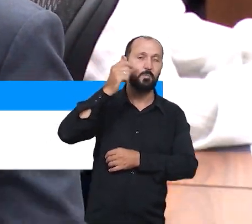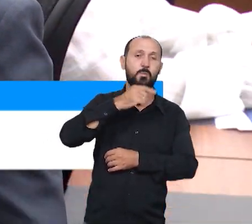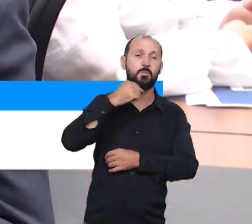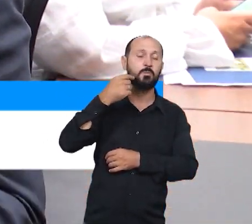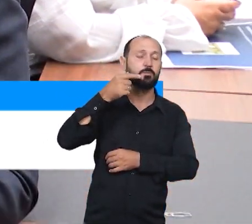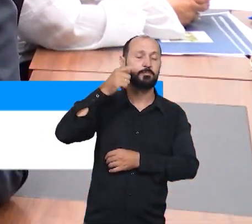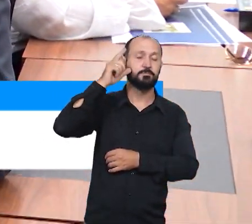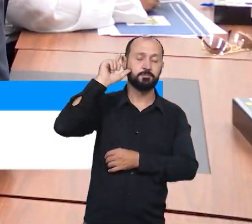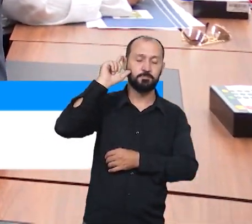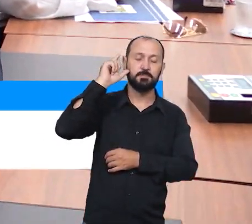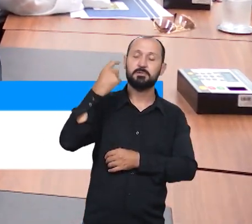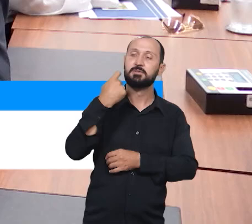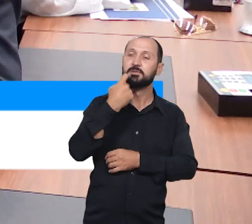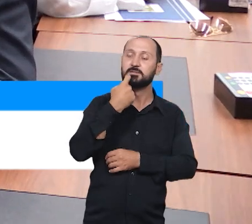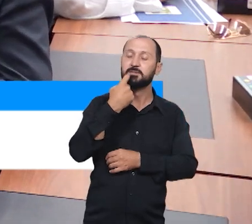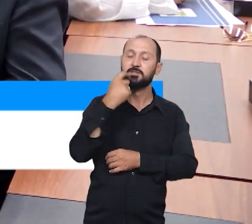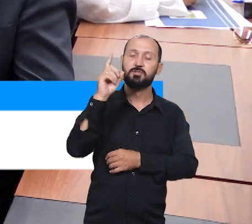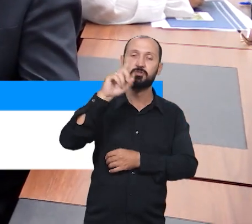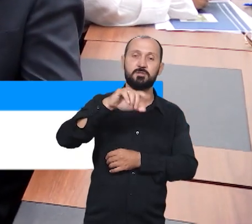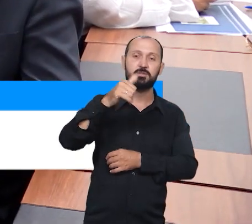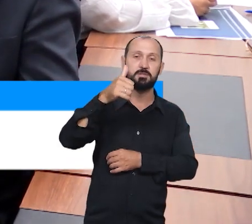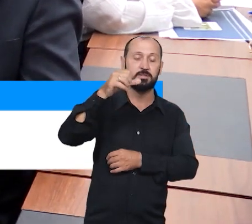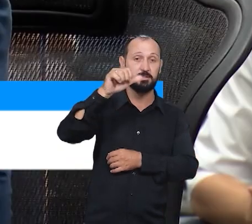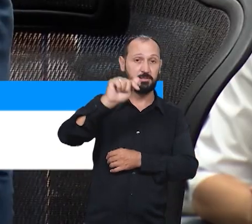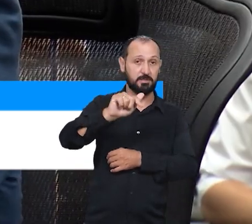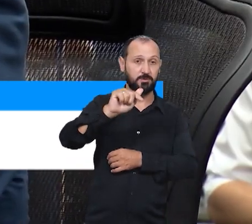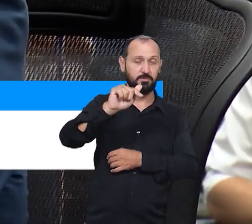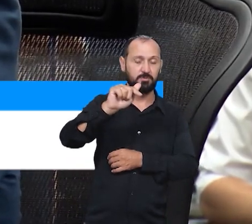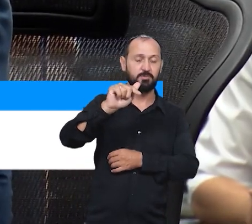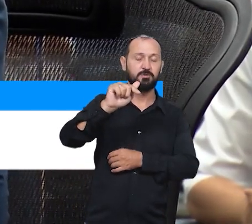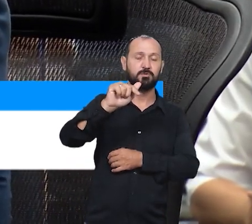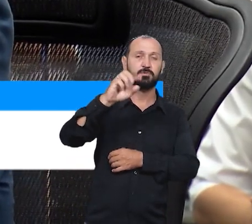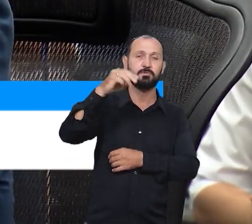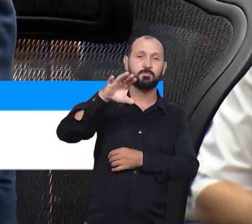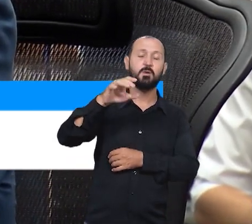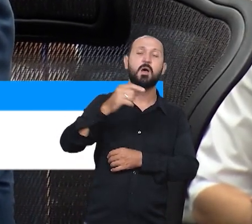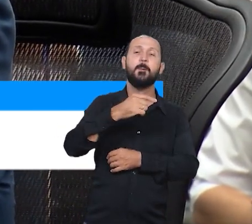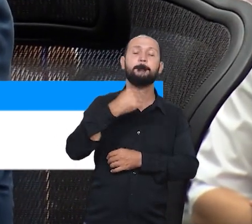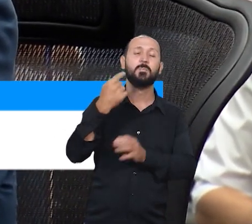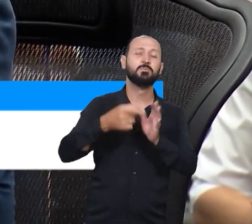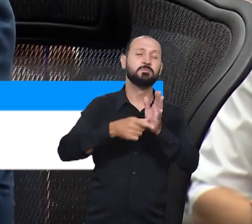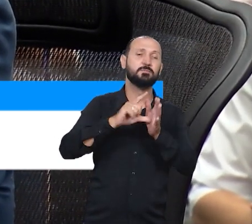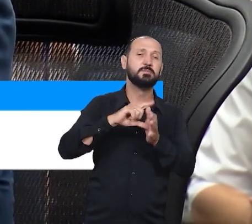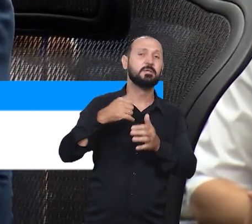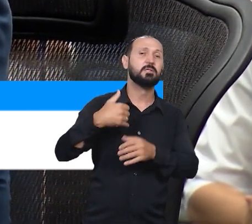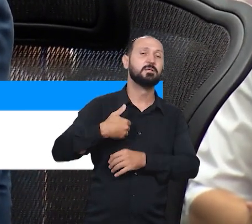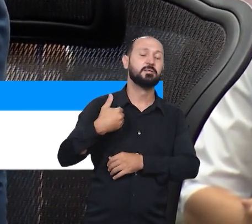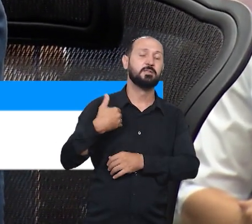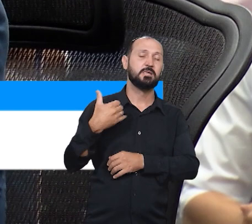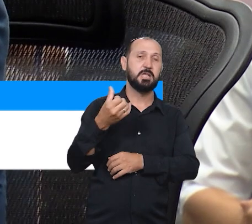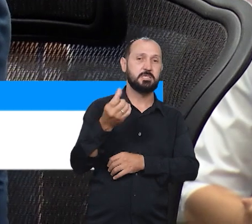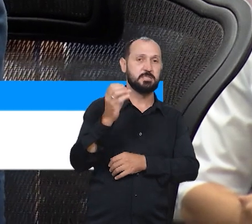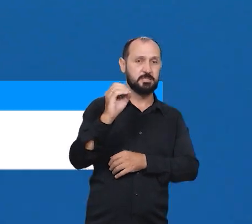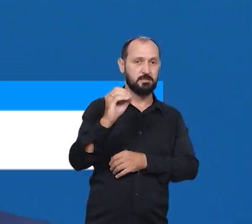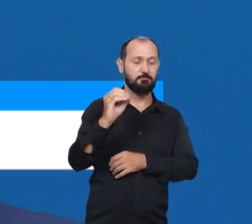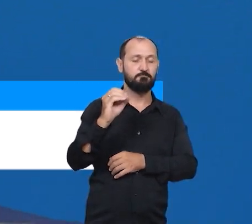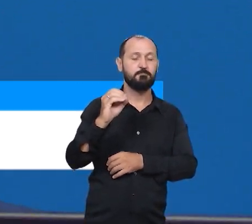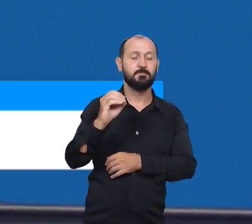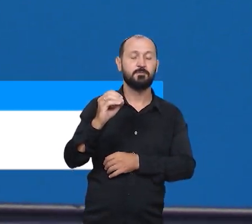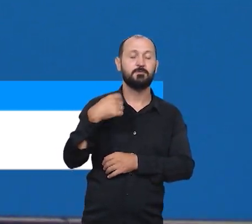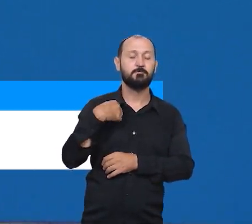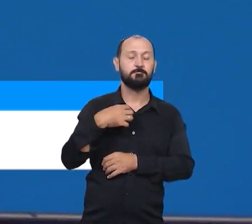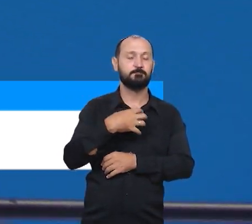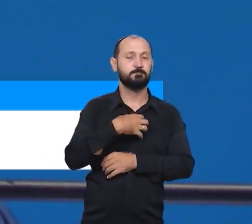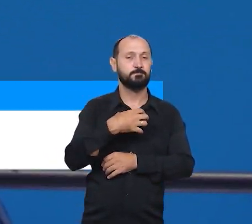última sexta-feira, 17 de março. A morte prematura aos 60 anos de idade, foi